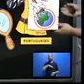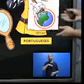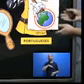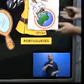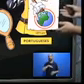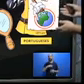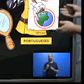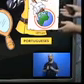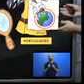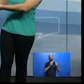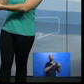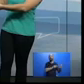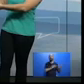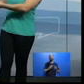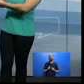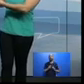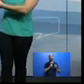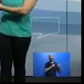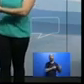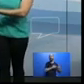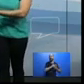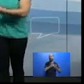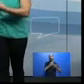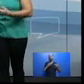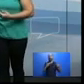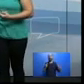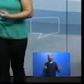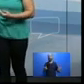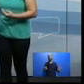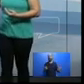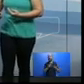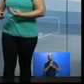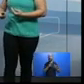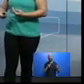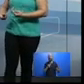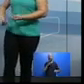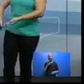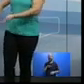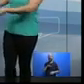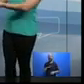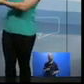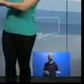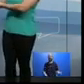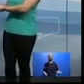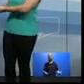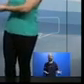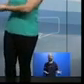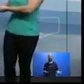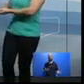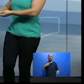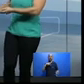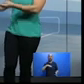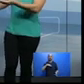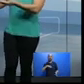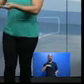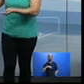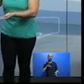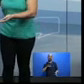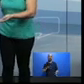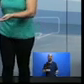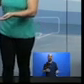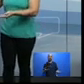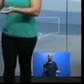davam coisas para os índios, coisas sem valor para os portugueses, mas que